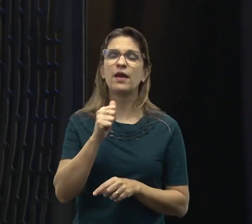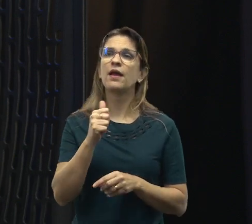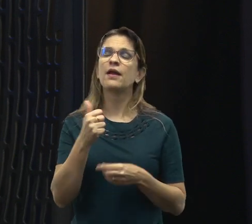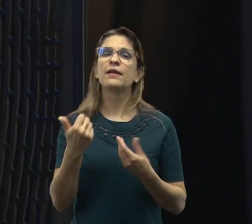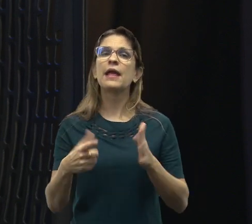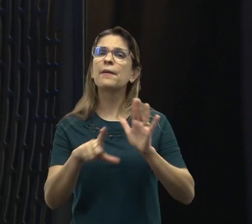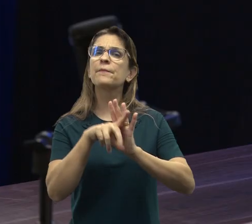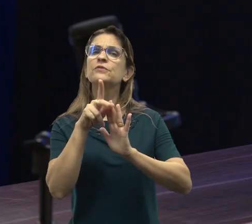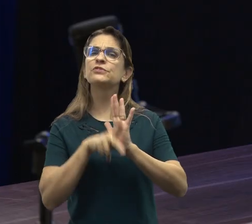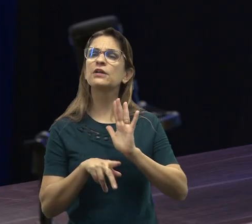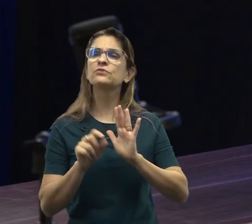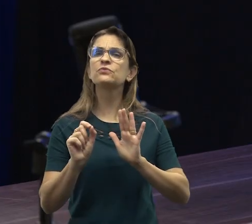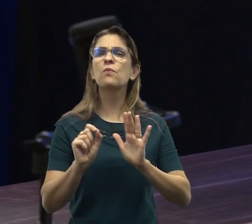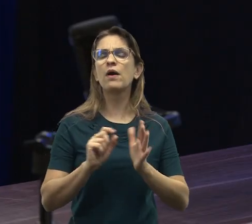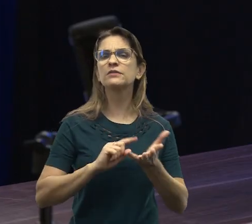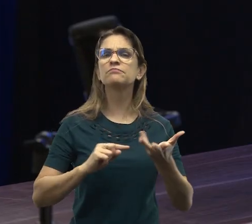enfrentamento?